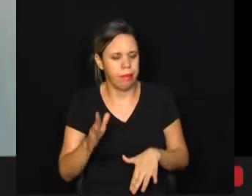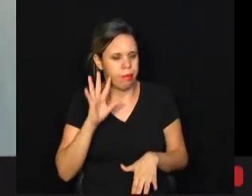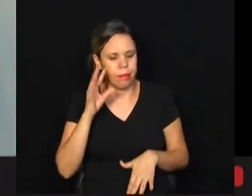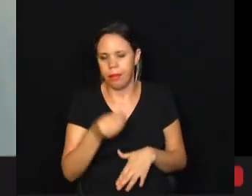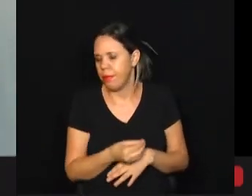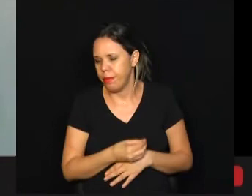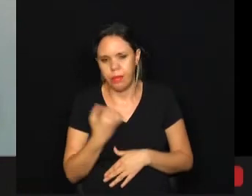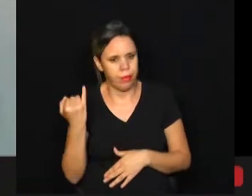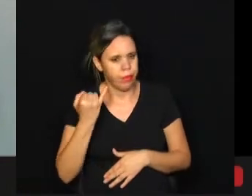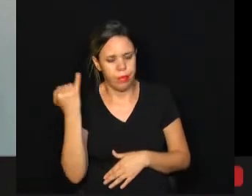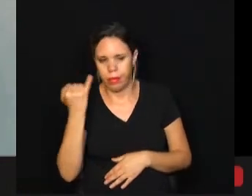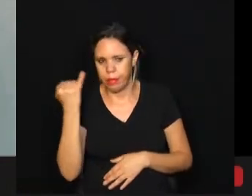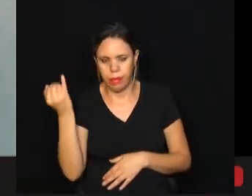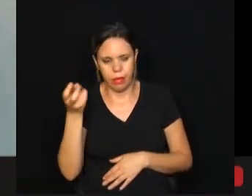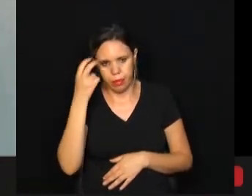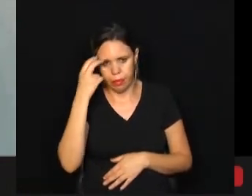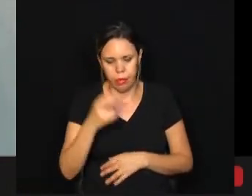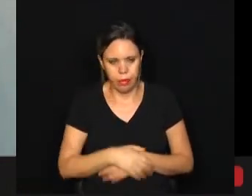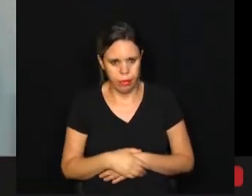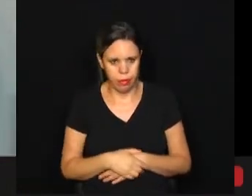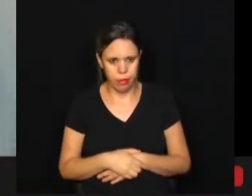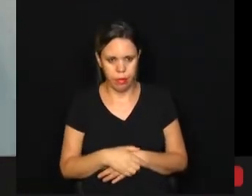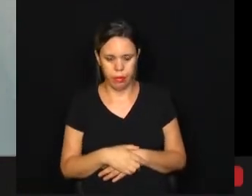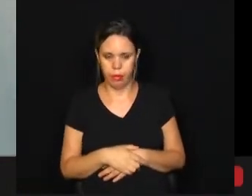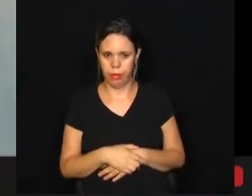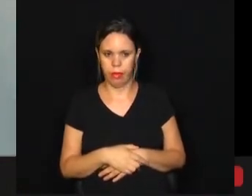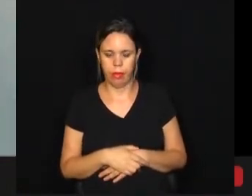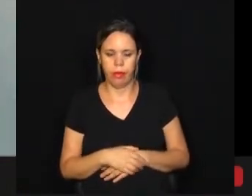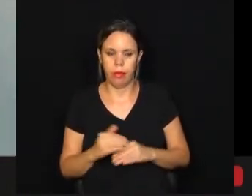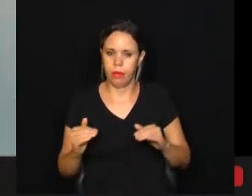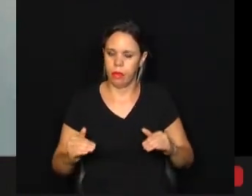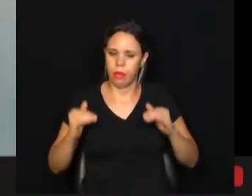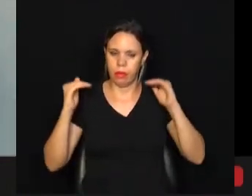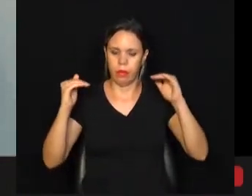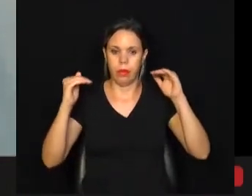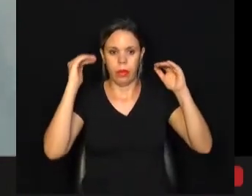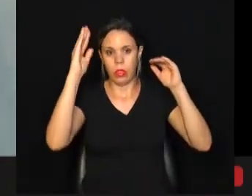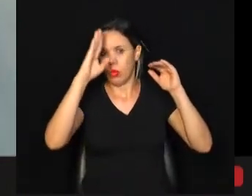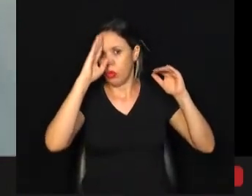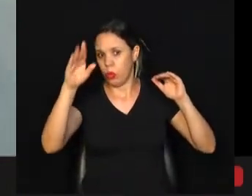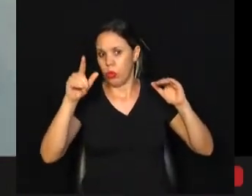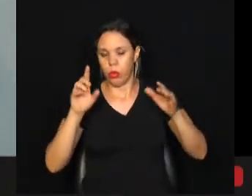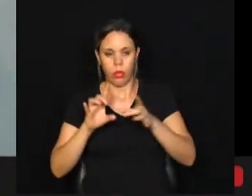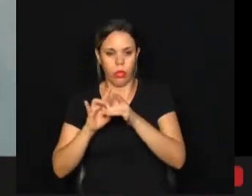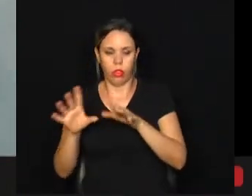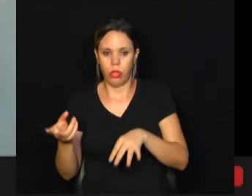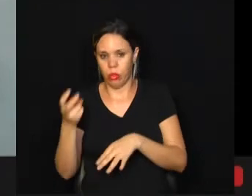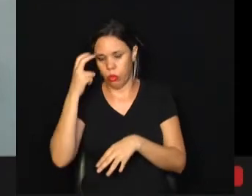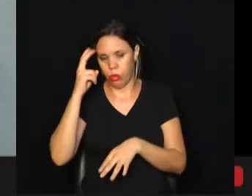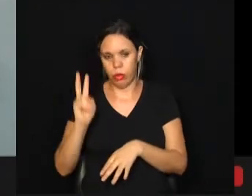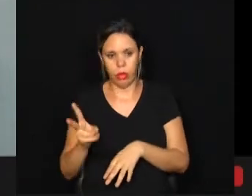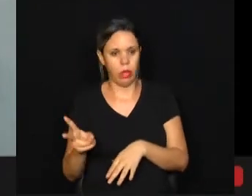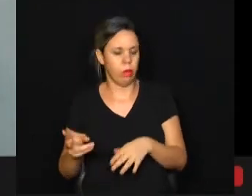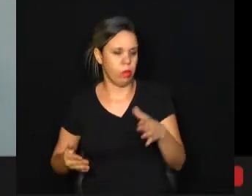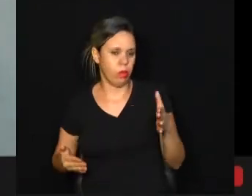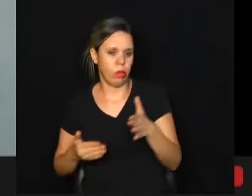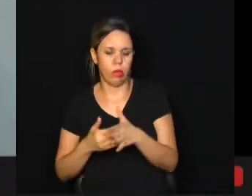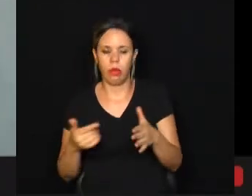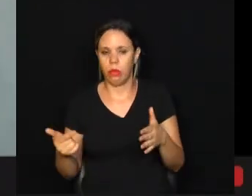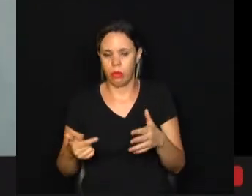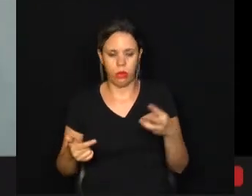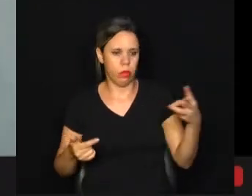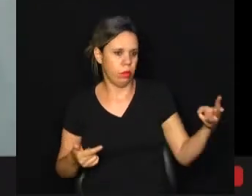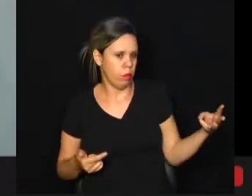compreende a importância da cultura e, numa escala de prioridade, se deixar, a cultura vai estar sempre em segunda,